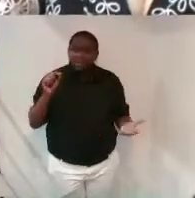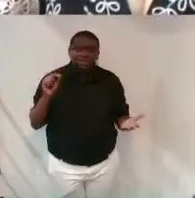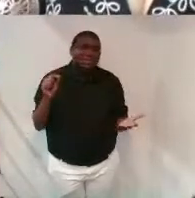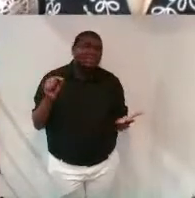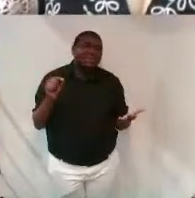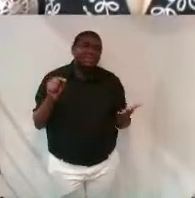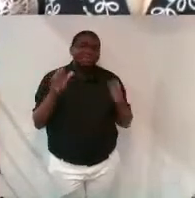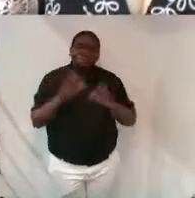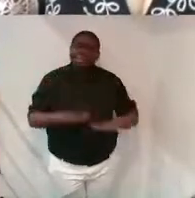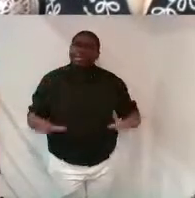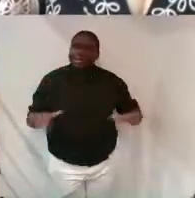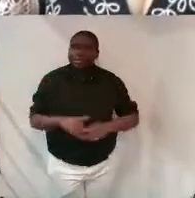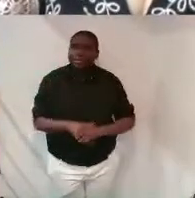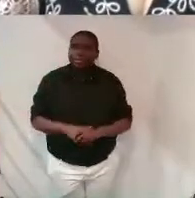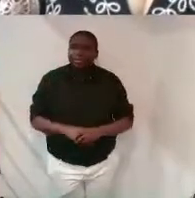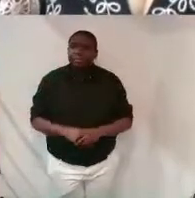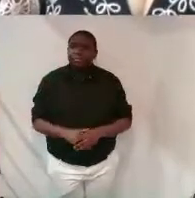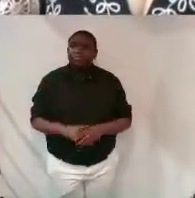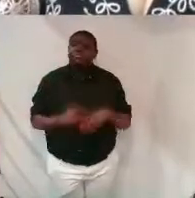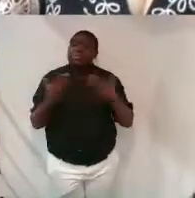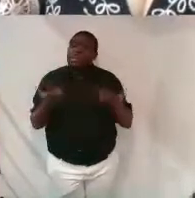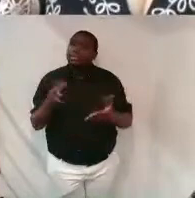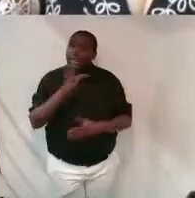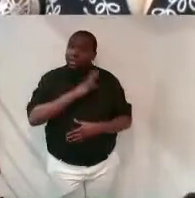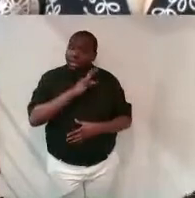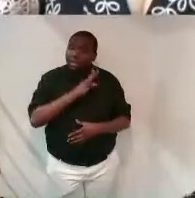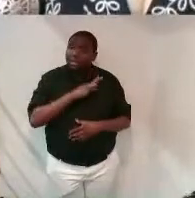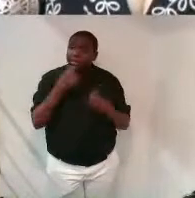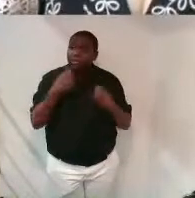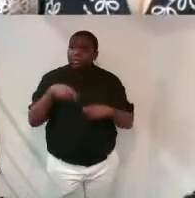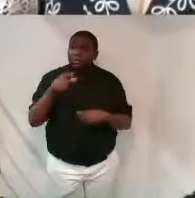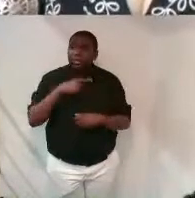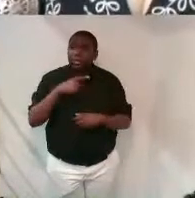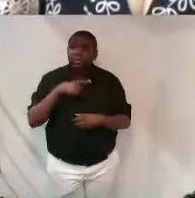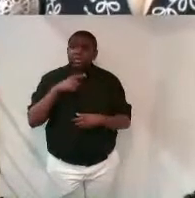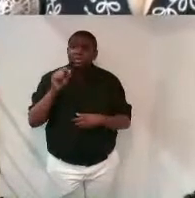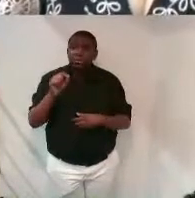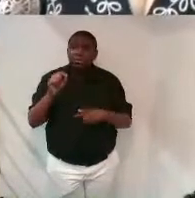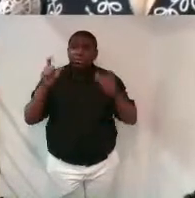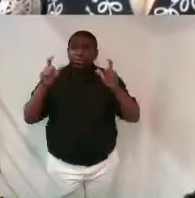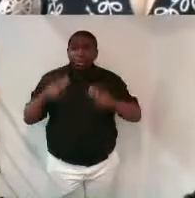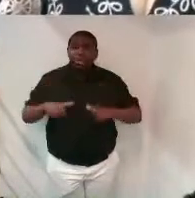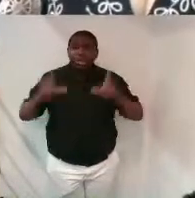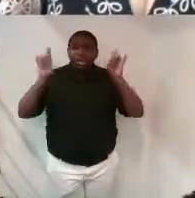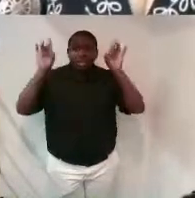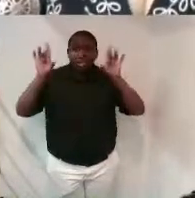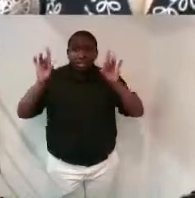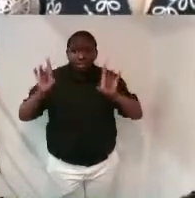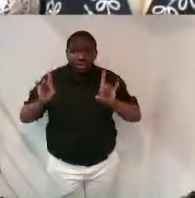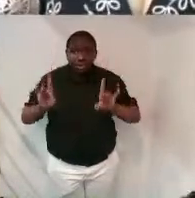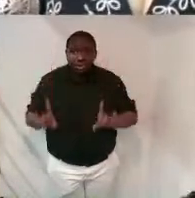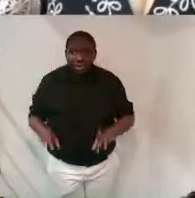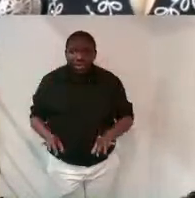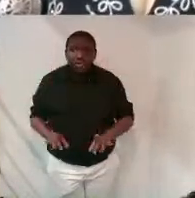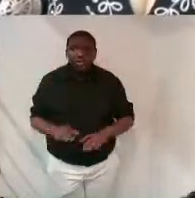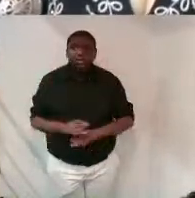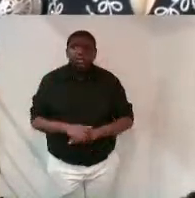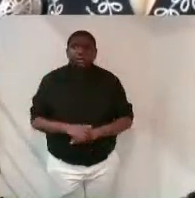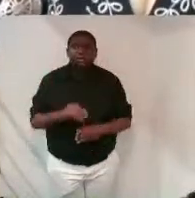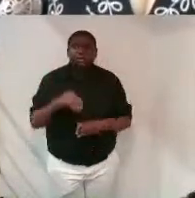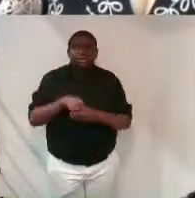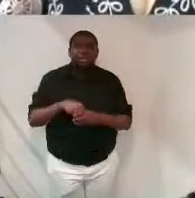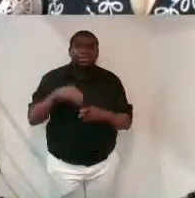Essa tecnicidade depende de órgãos que sejam especializados, especialidade essa, muitas vezes, que o Ministério